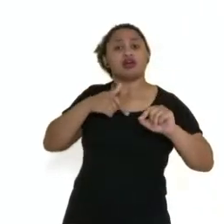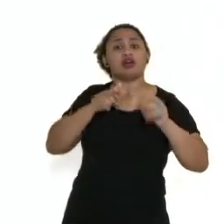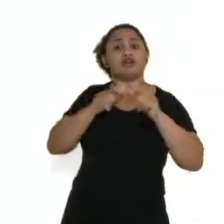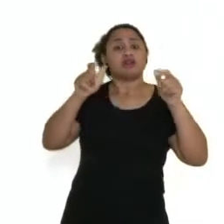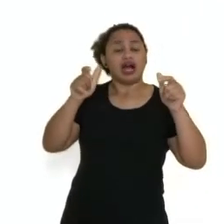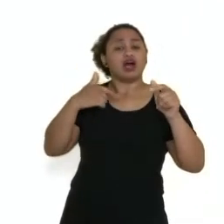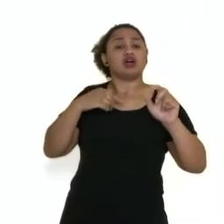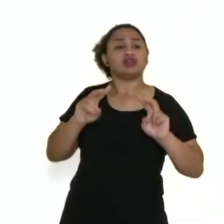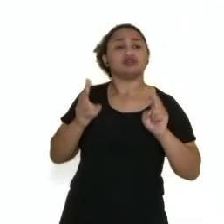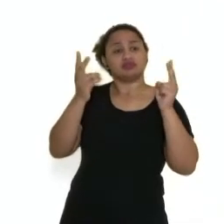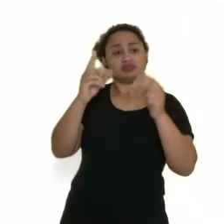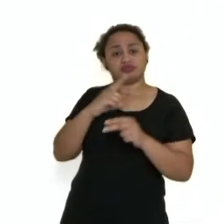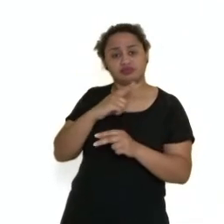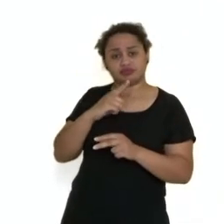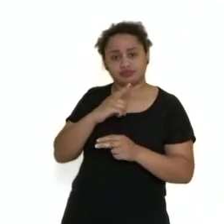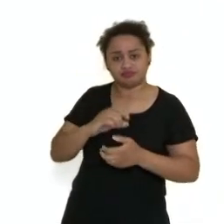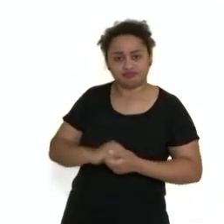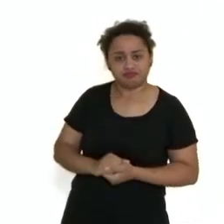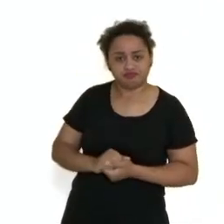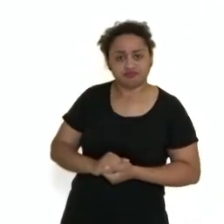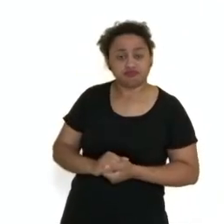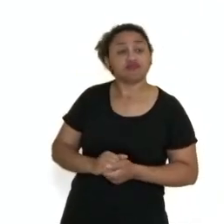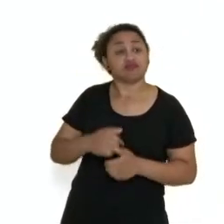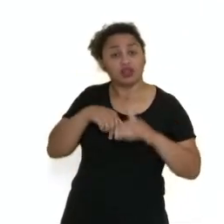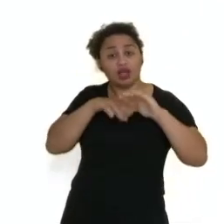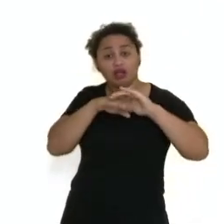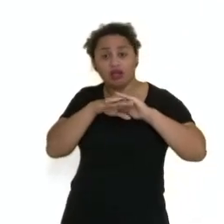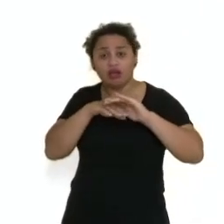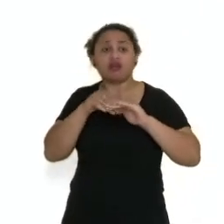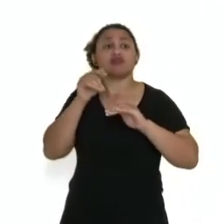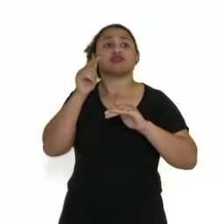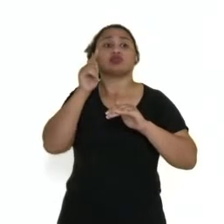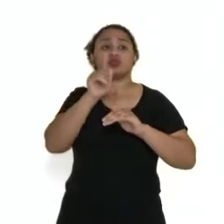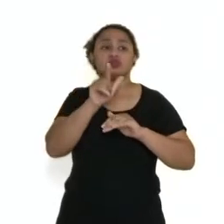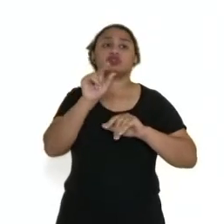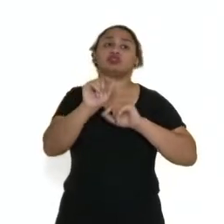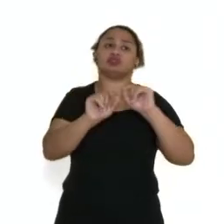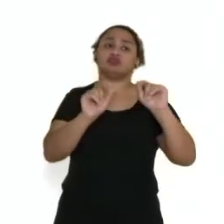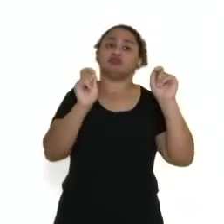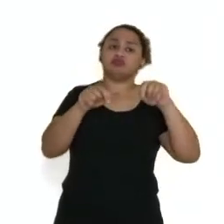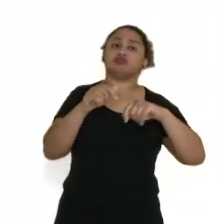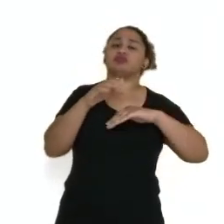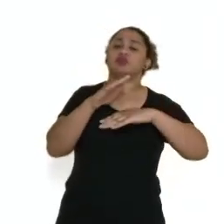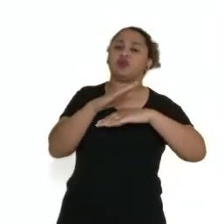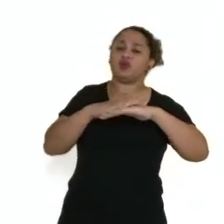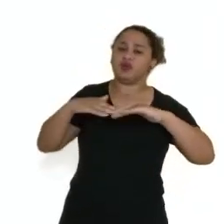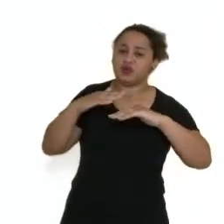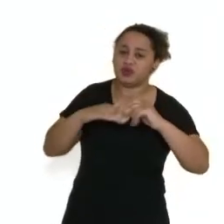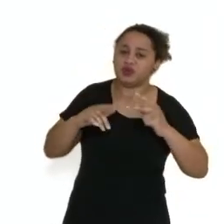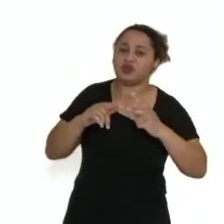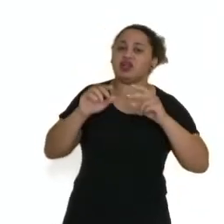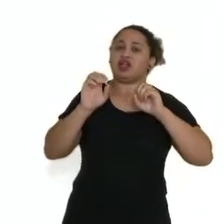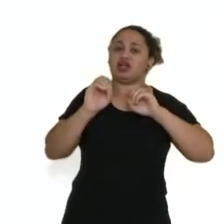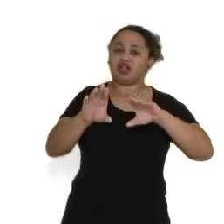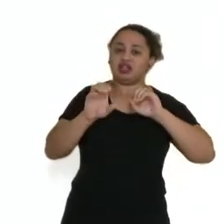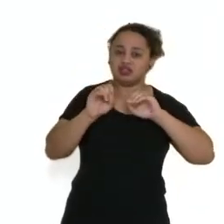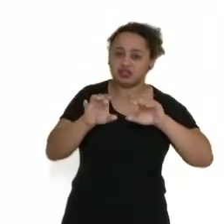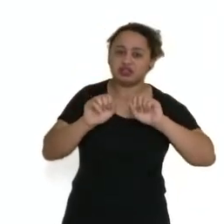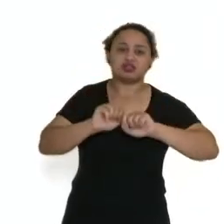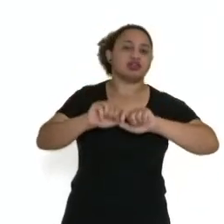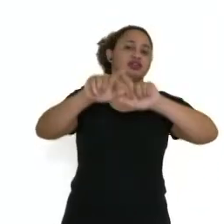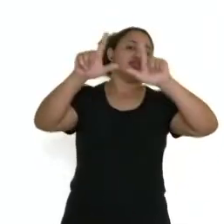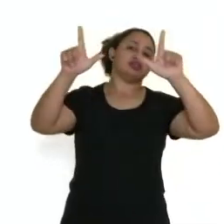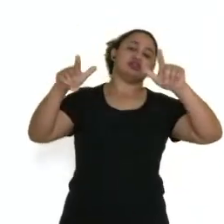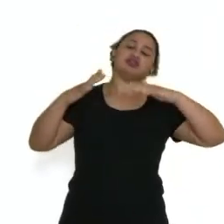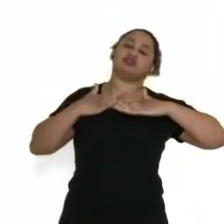das virtudes. Com ela podemos consolar, ensinar, esclarecer,